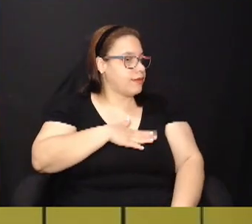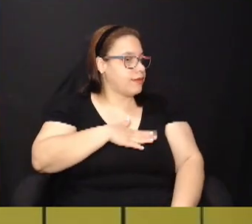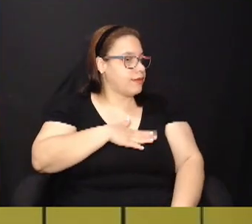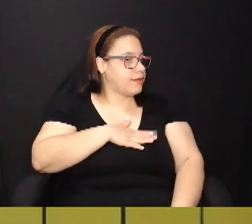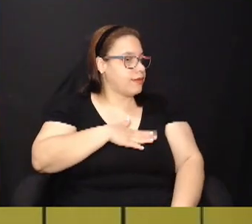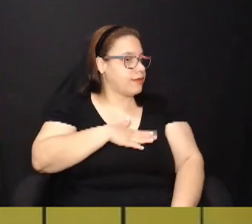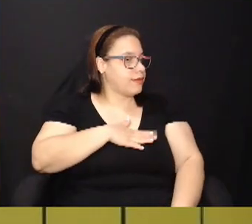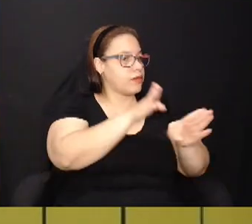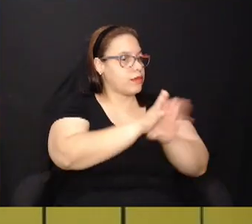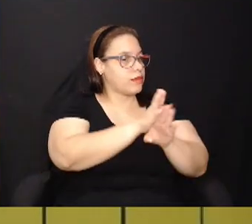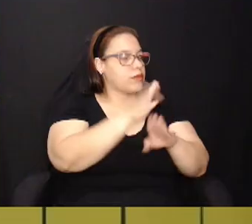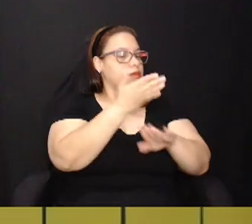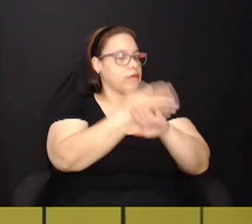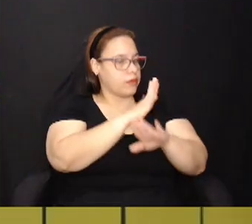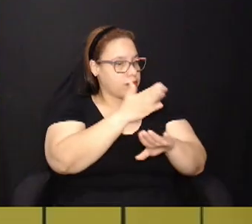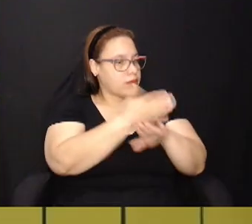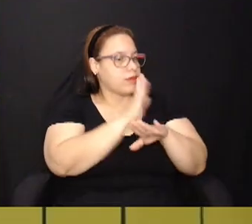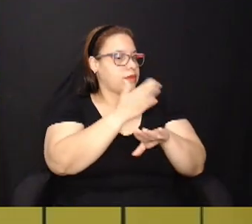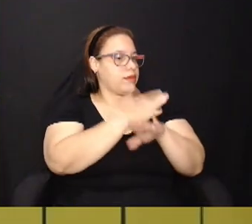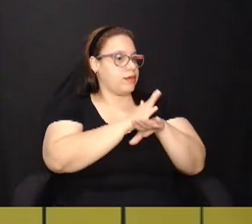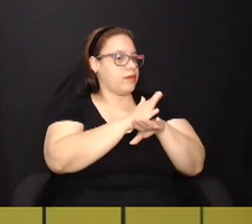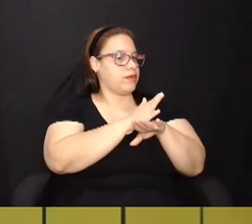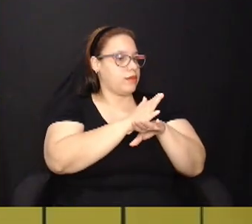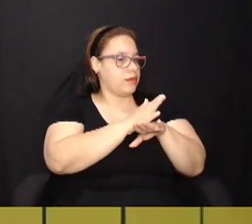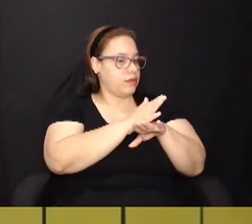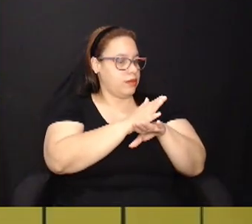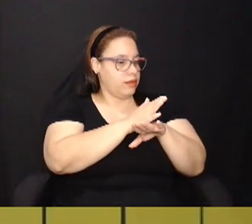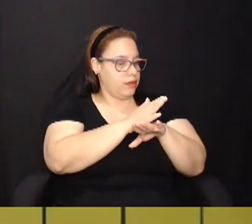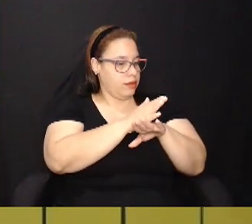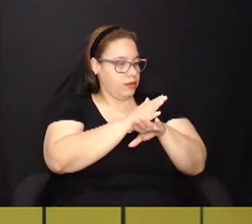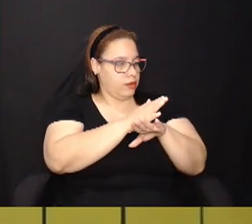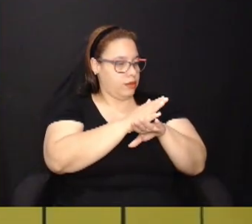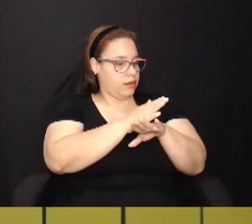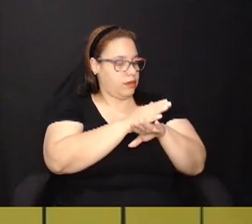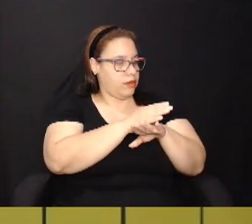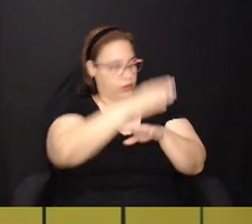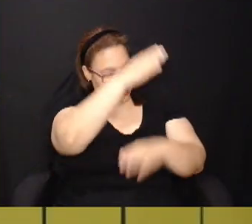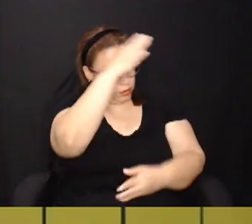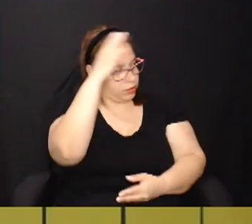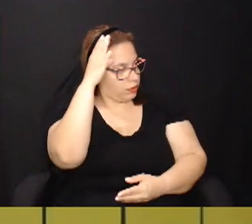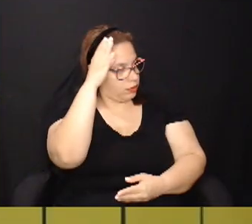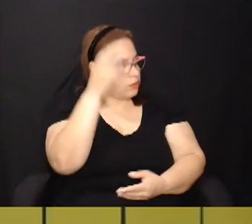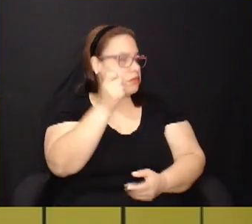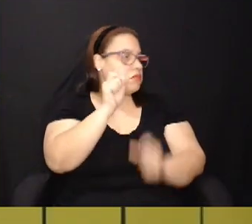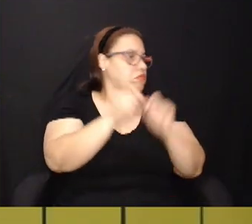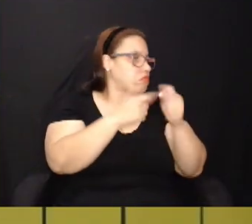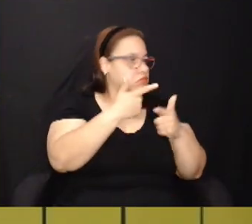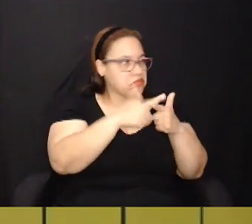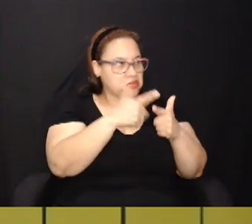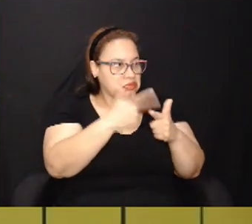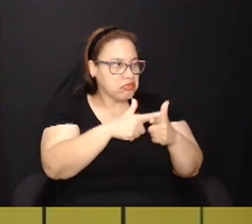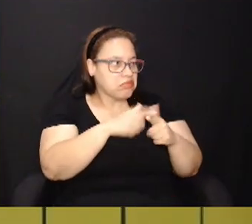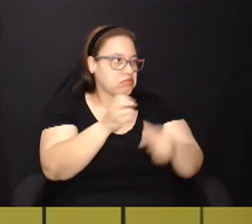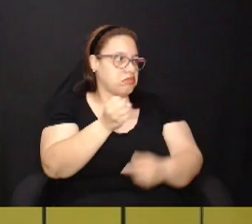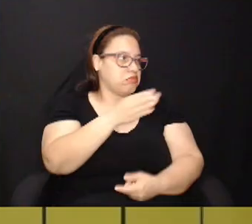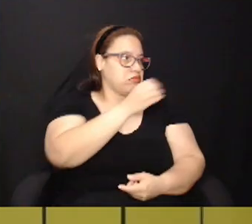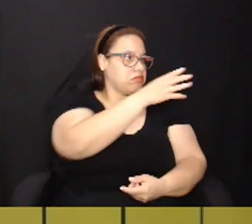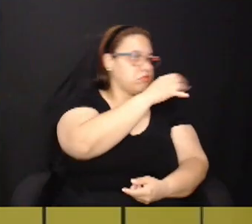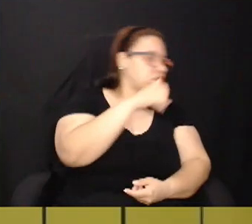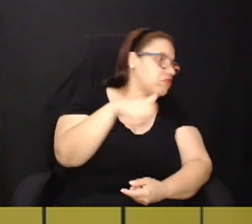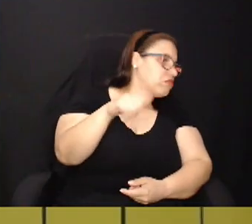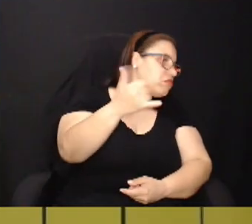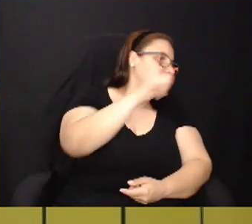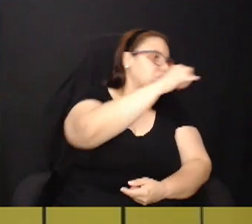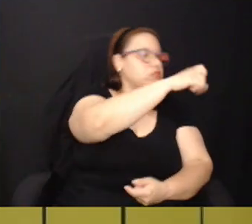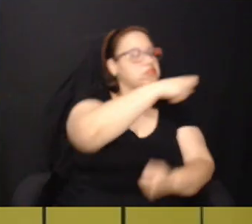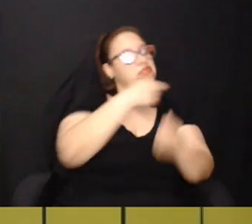orientações práticas, né, para o passageiro que vai passar por algum problema em uma viagem aérea e